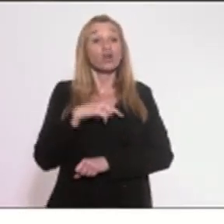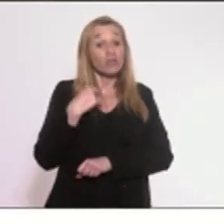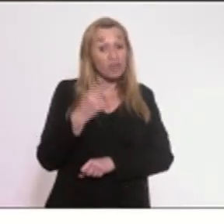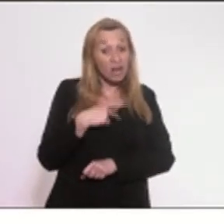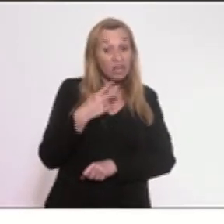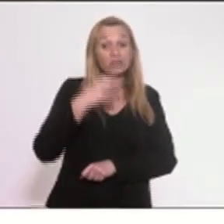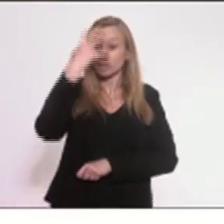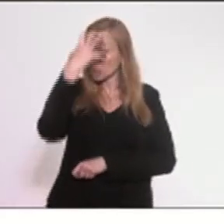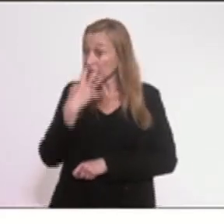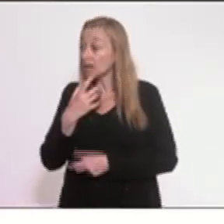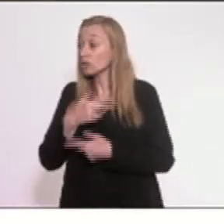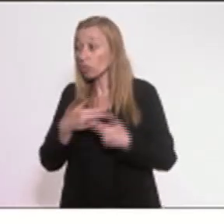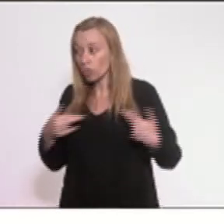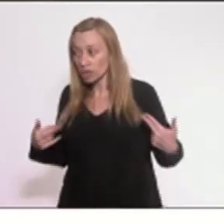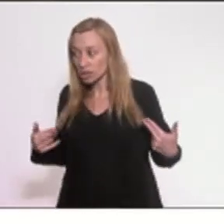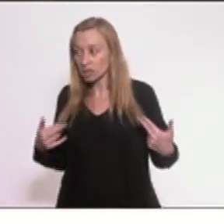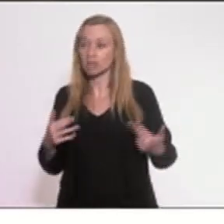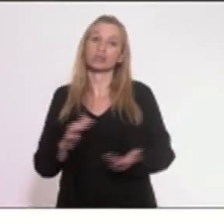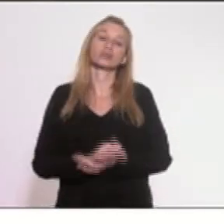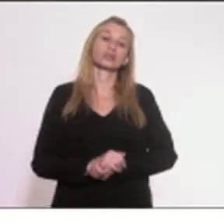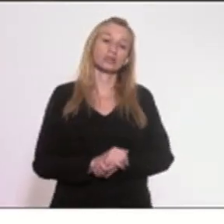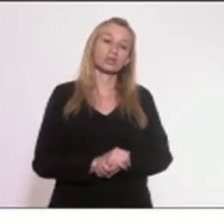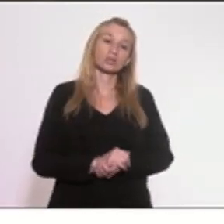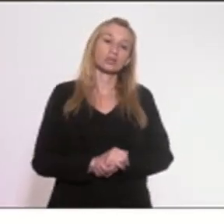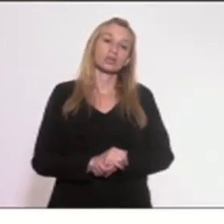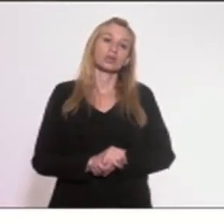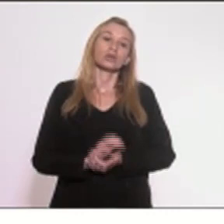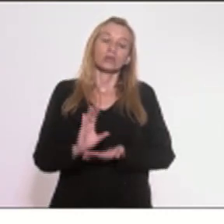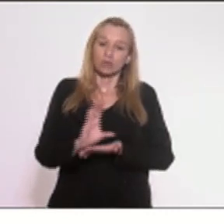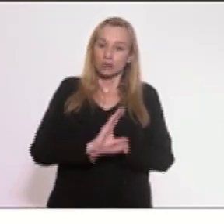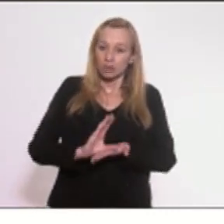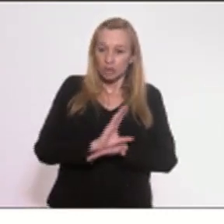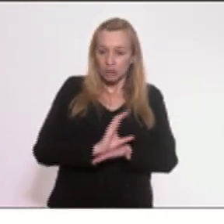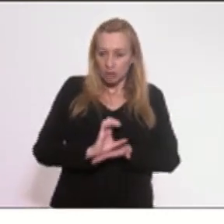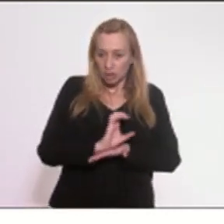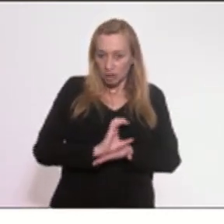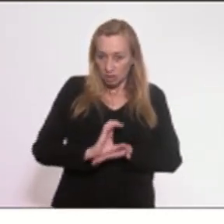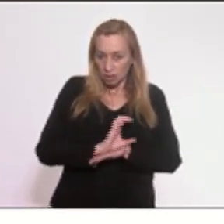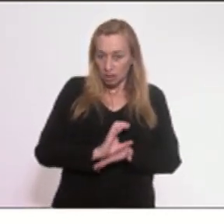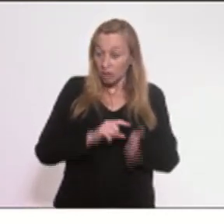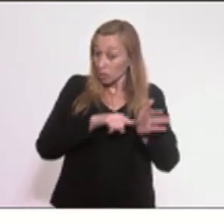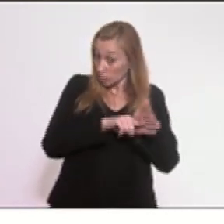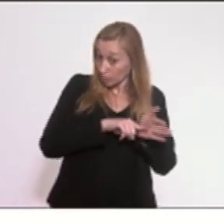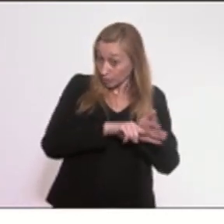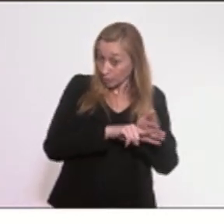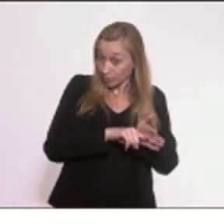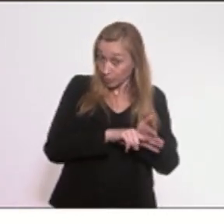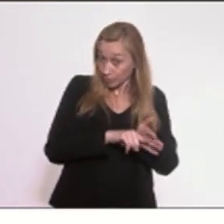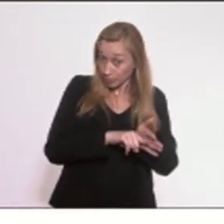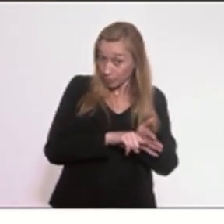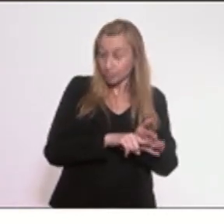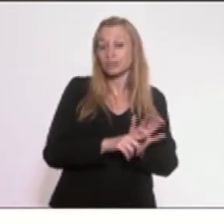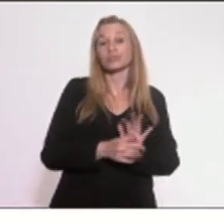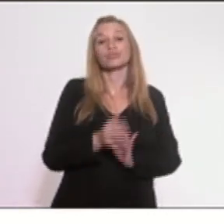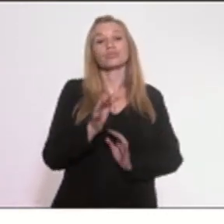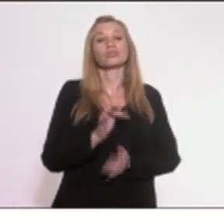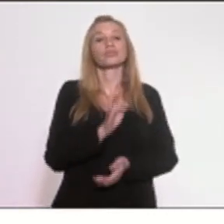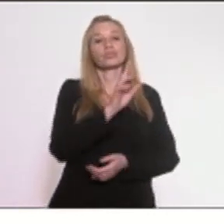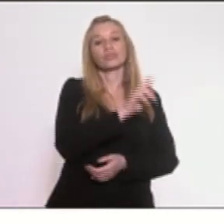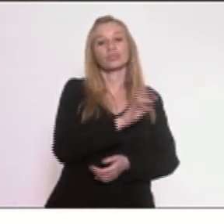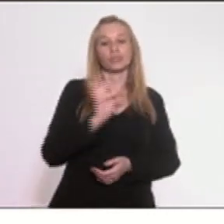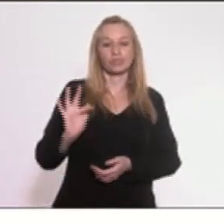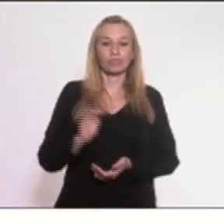muito séria, e séria demais. O Conselho de Supervisão do Regime de Recuperação Fiscal do Estado